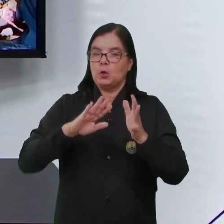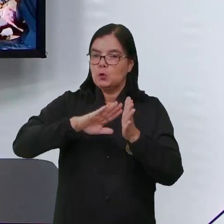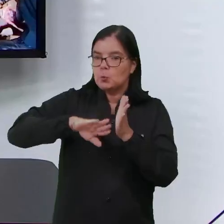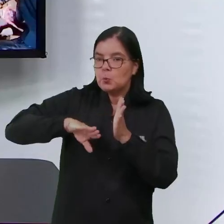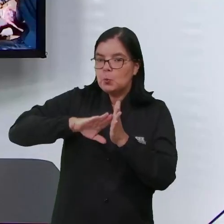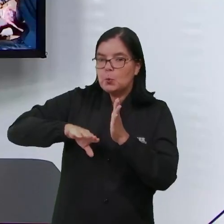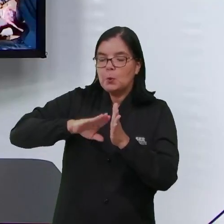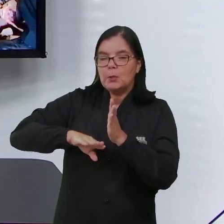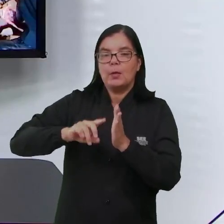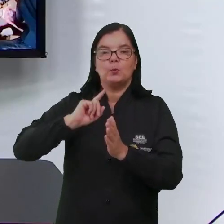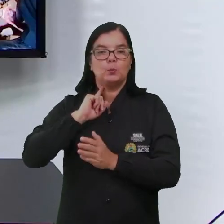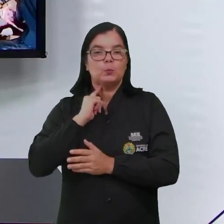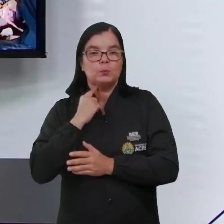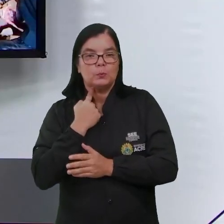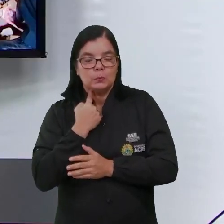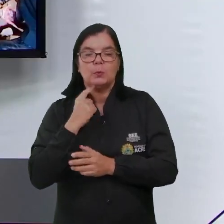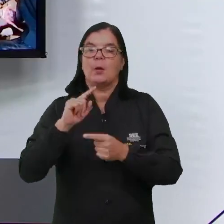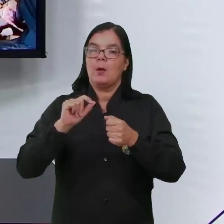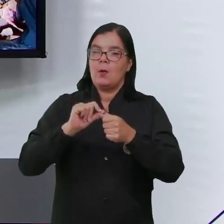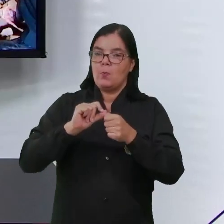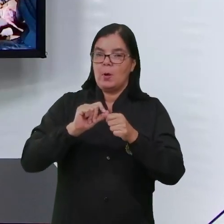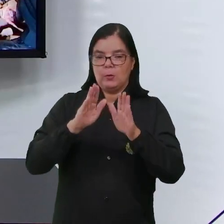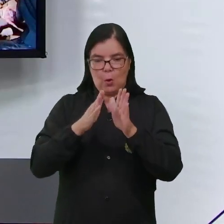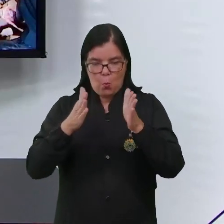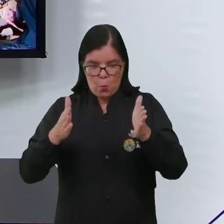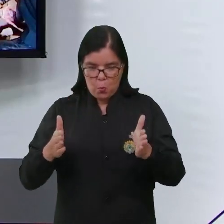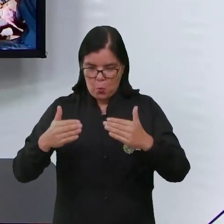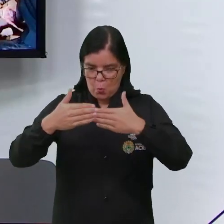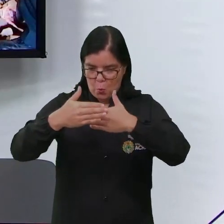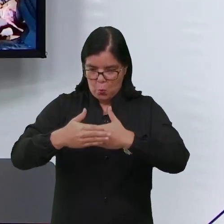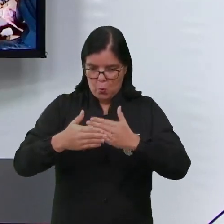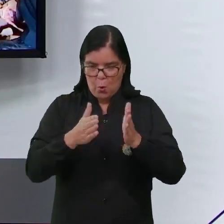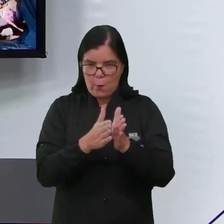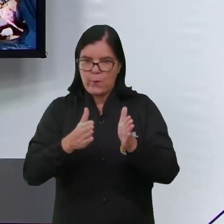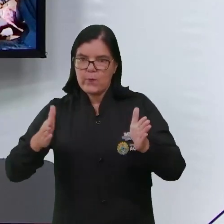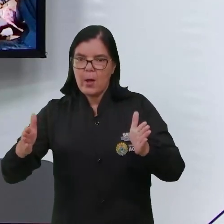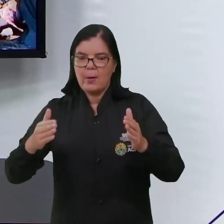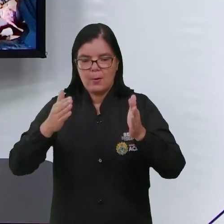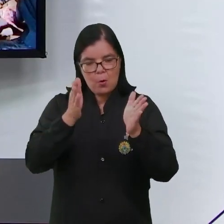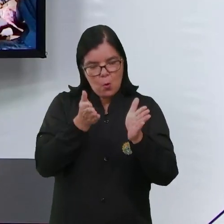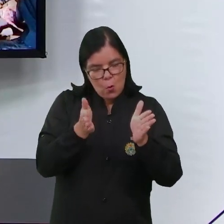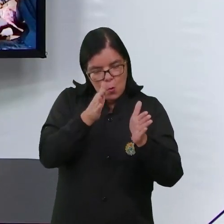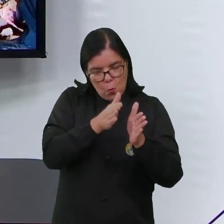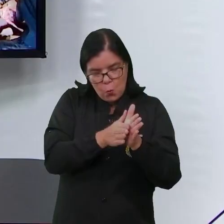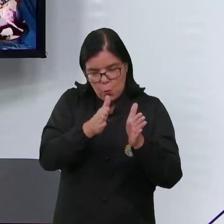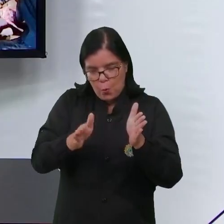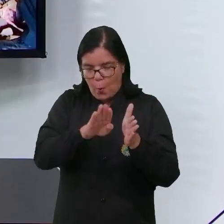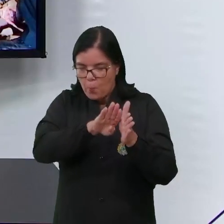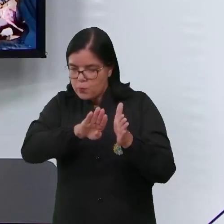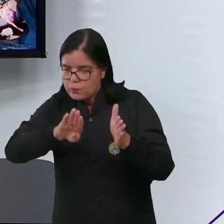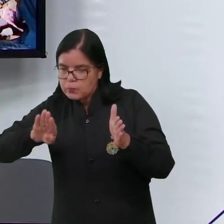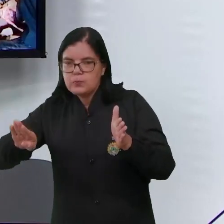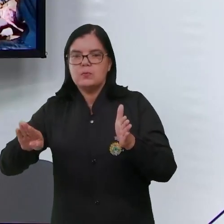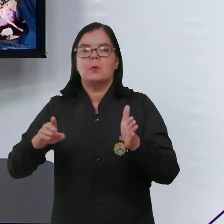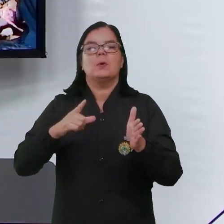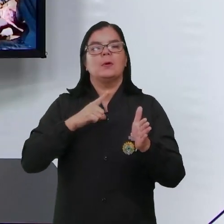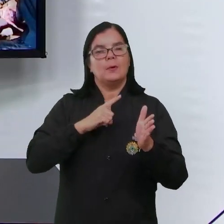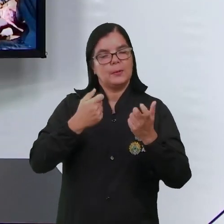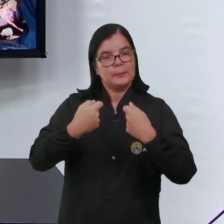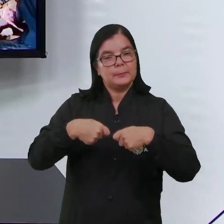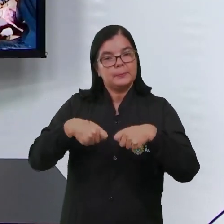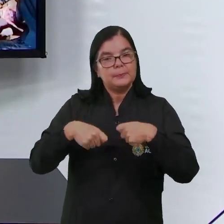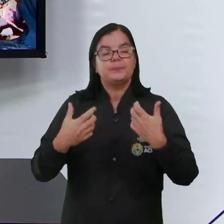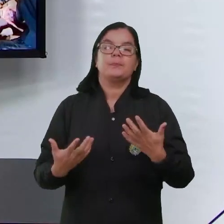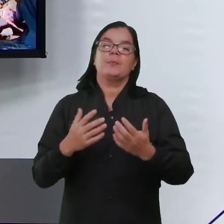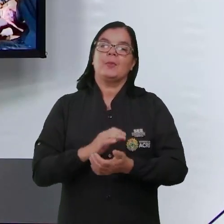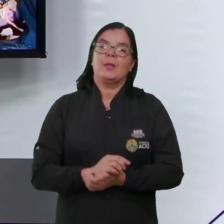aquilo que é impureza, aí vai fazer a moldagem, né, você vai colocar em formas, né, de acordo com, né, a sua